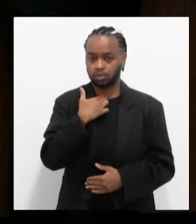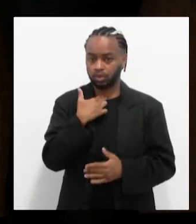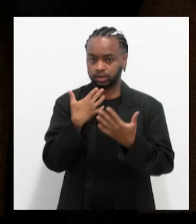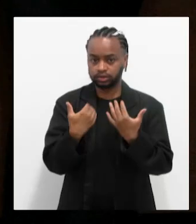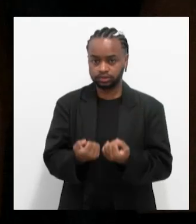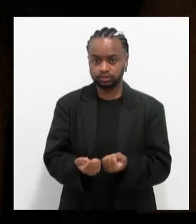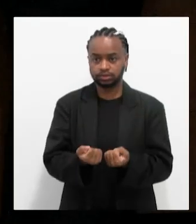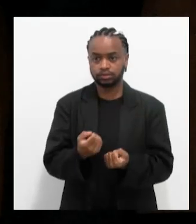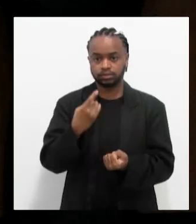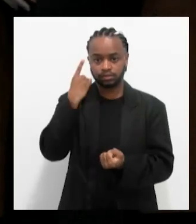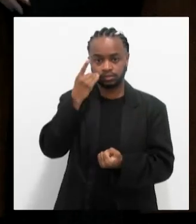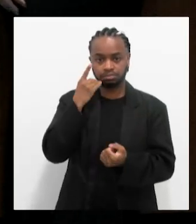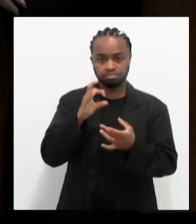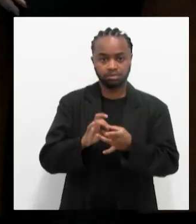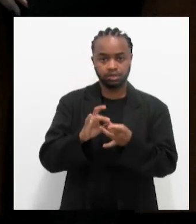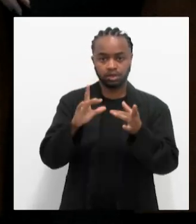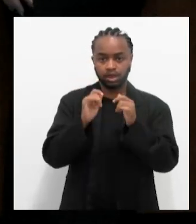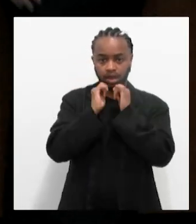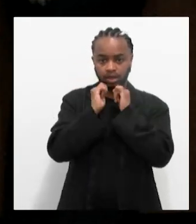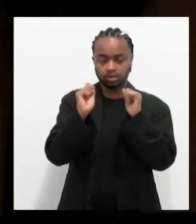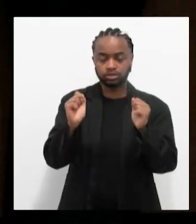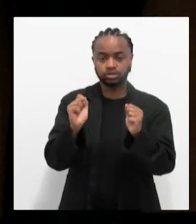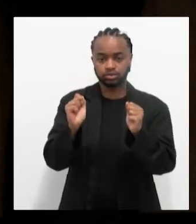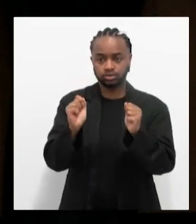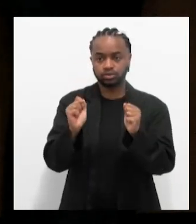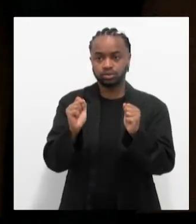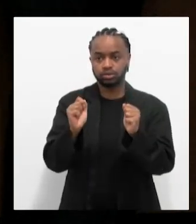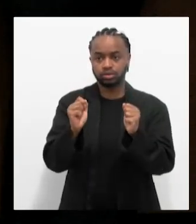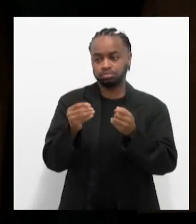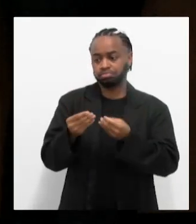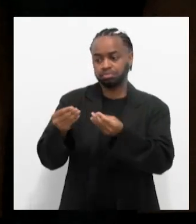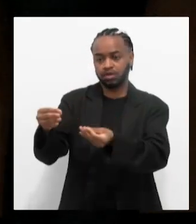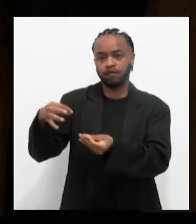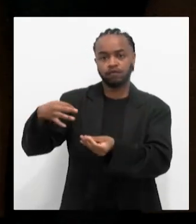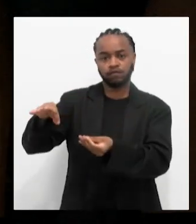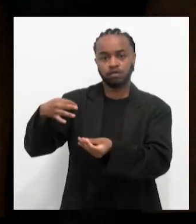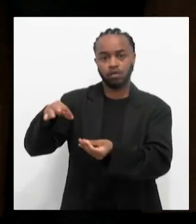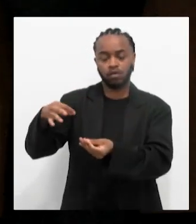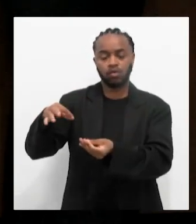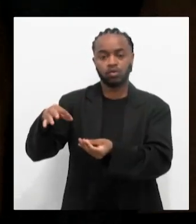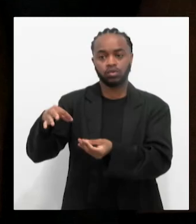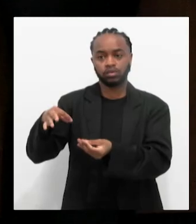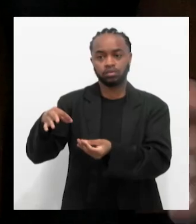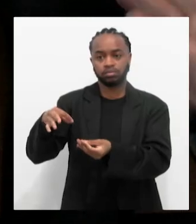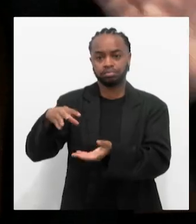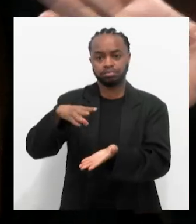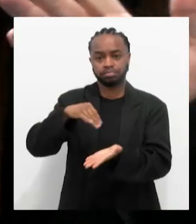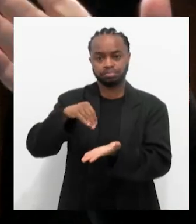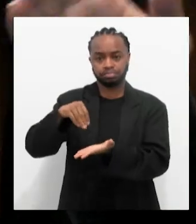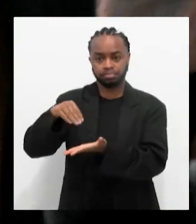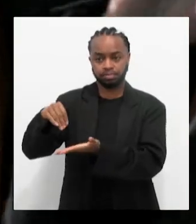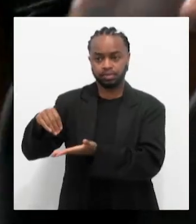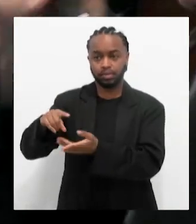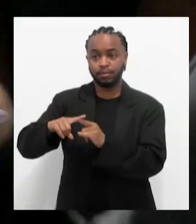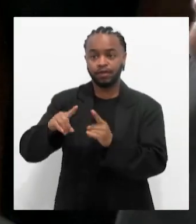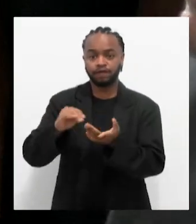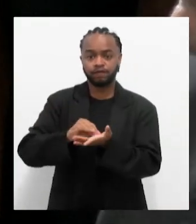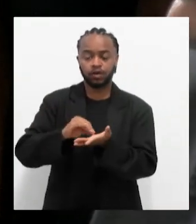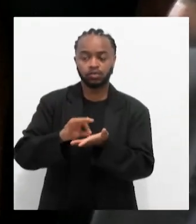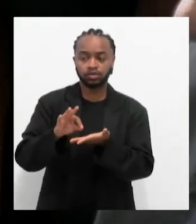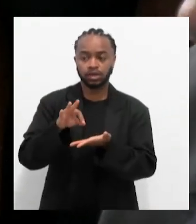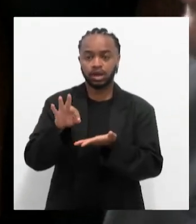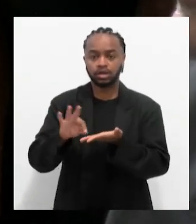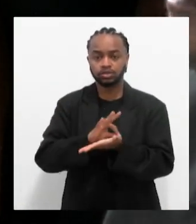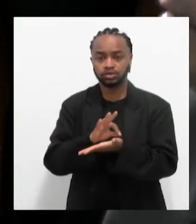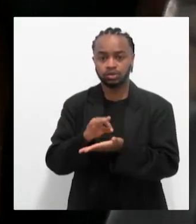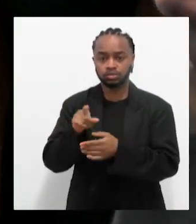deputado deixe com assessoria folhas com xerox e que não tenha assinatura do